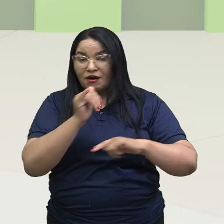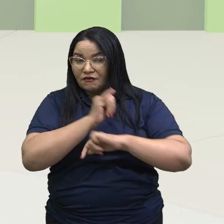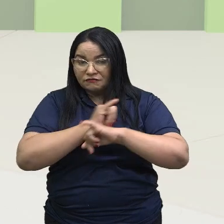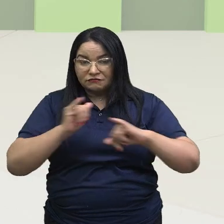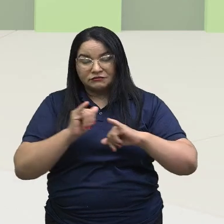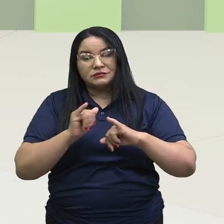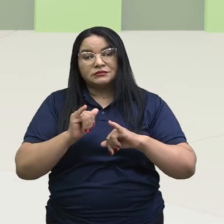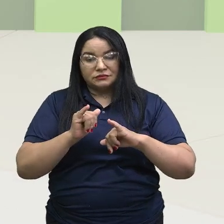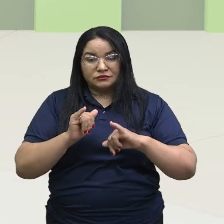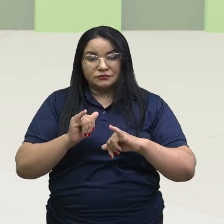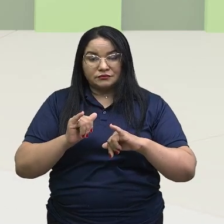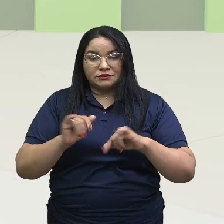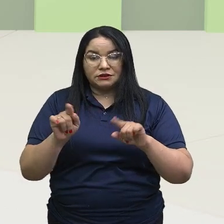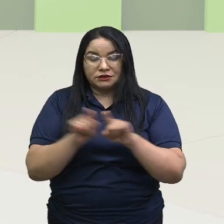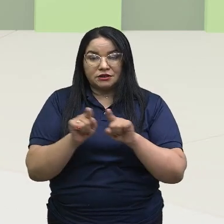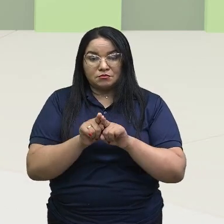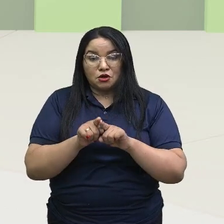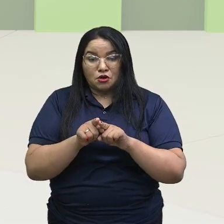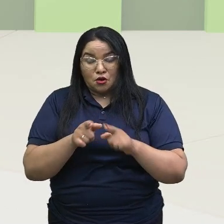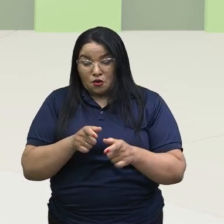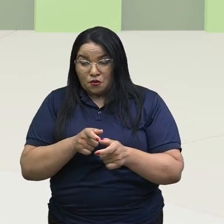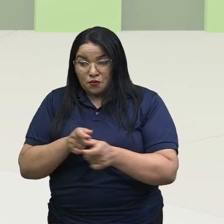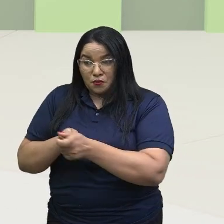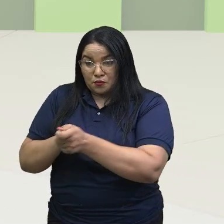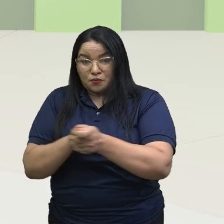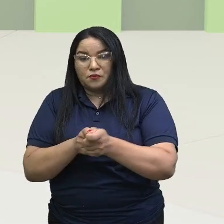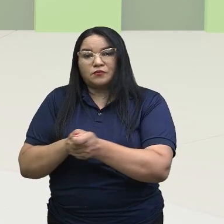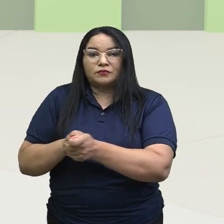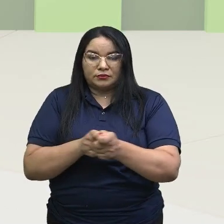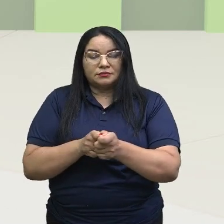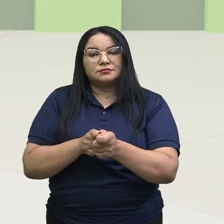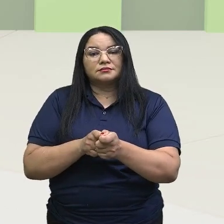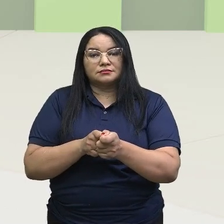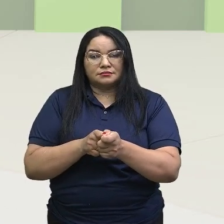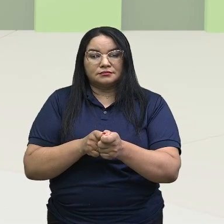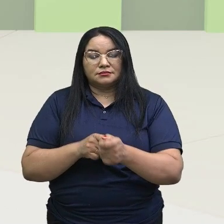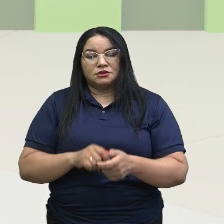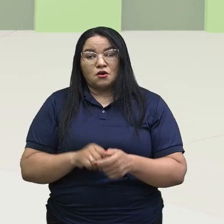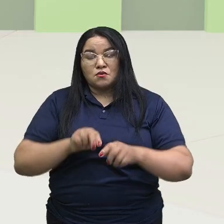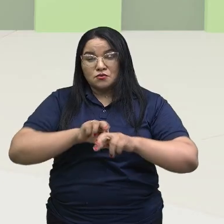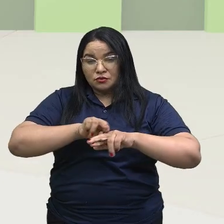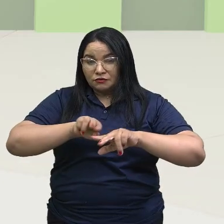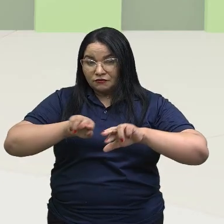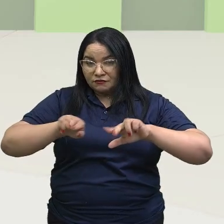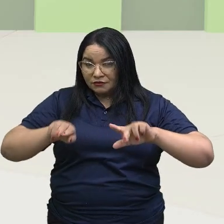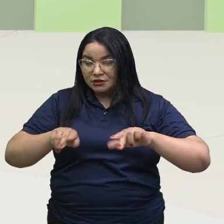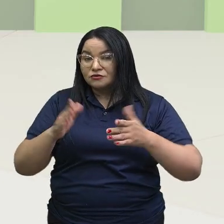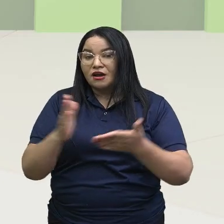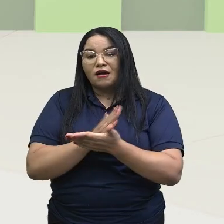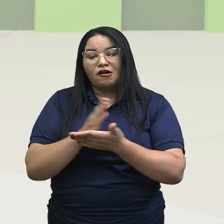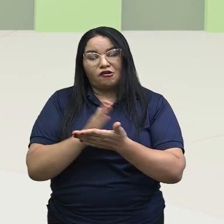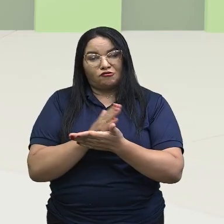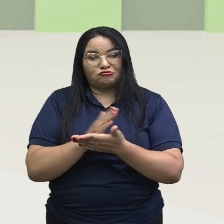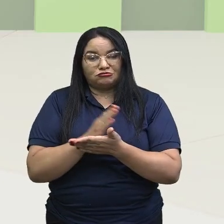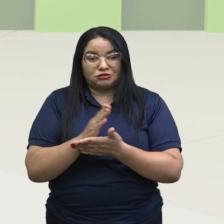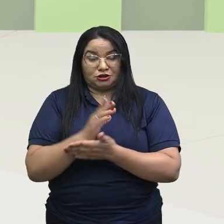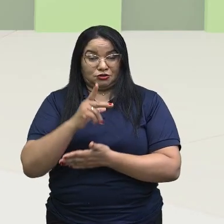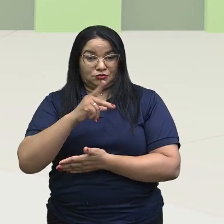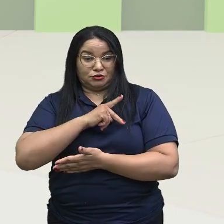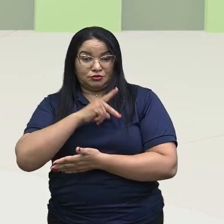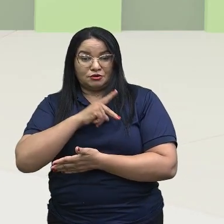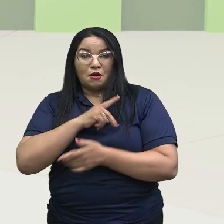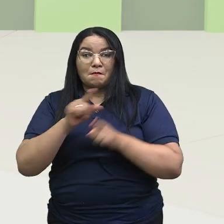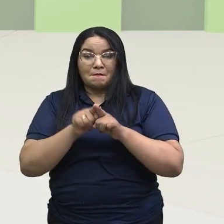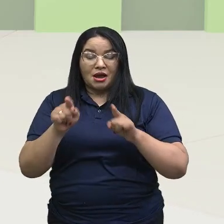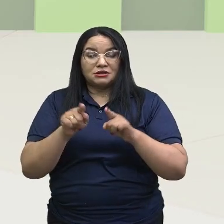alguma coisa, e o extintor, tá bom? Então, aqui são equipamentos de proteção individual